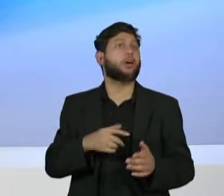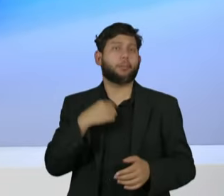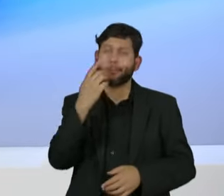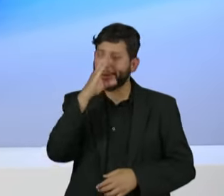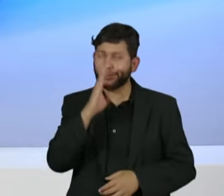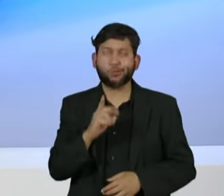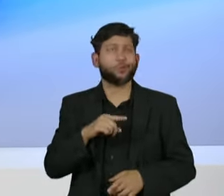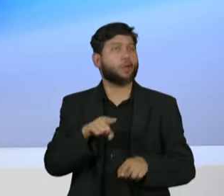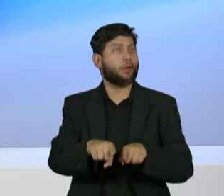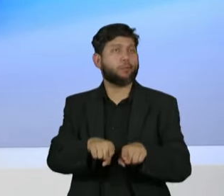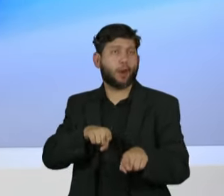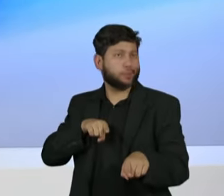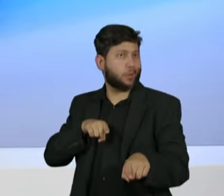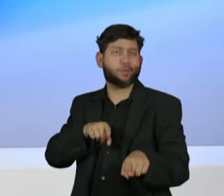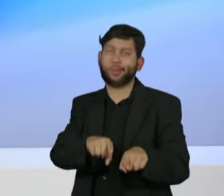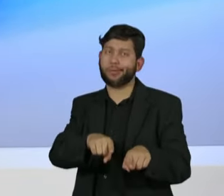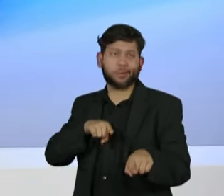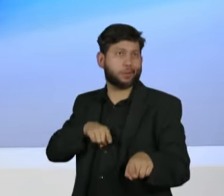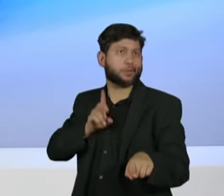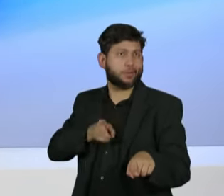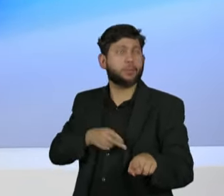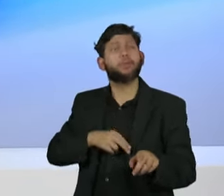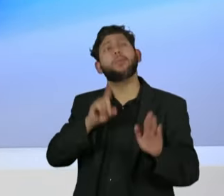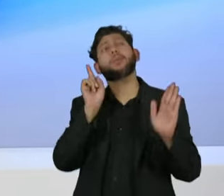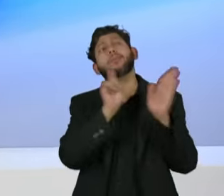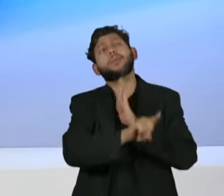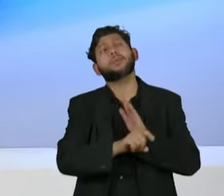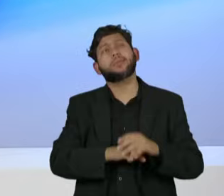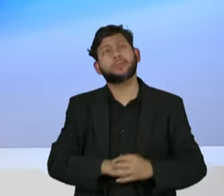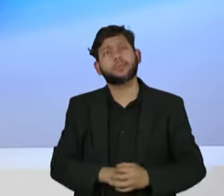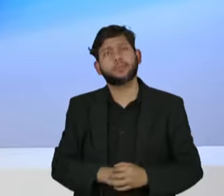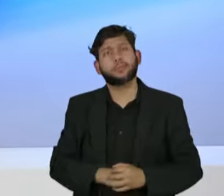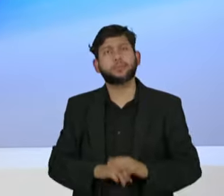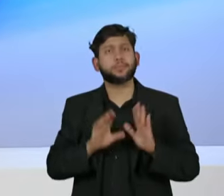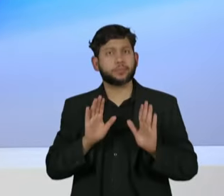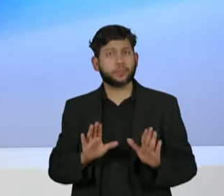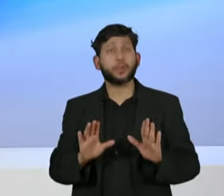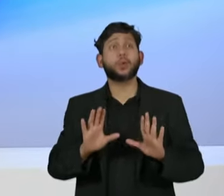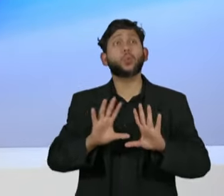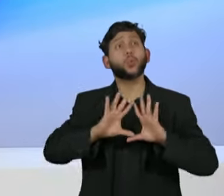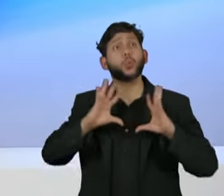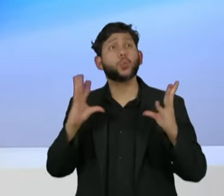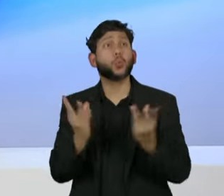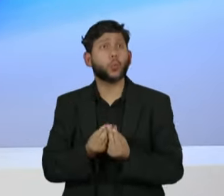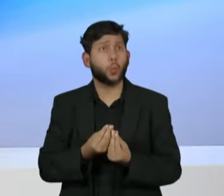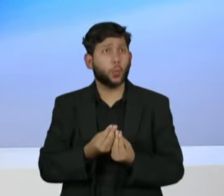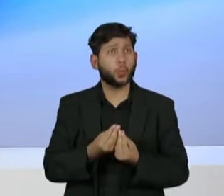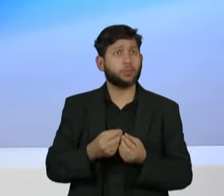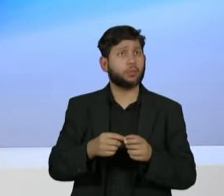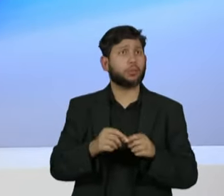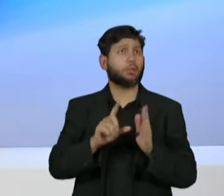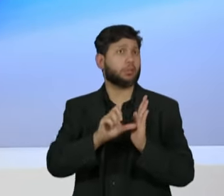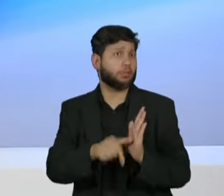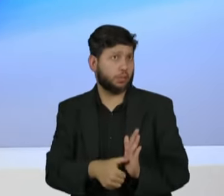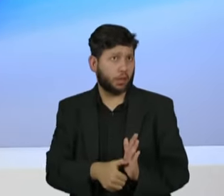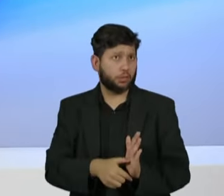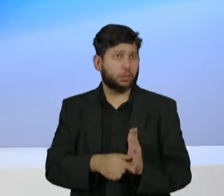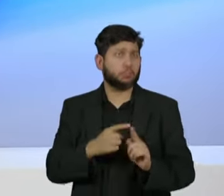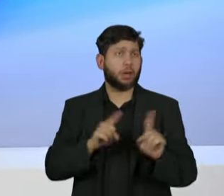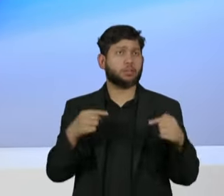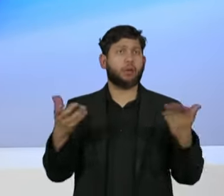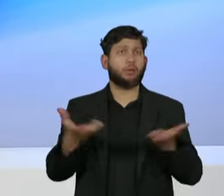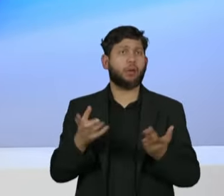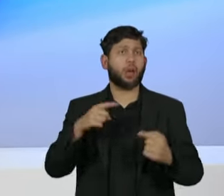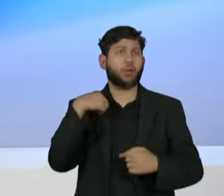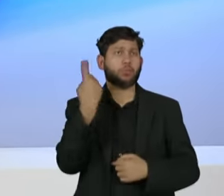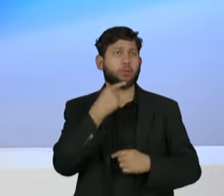atrasados de maneira geral Então minha pergunta é já que estamos atrasados Vamos jogar a toalha não devemos nos preocupar